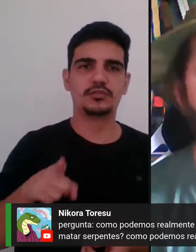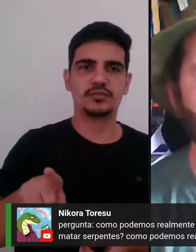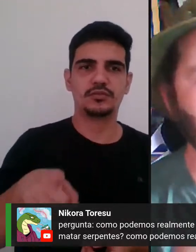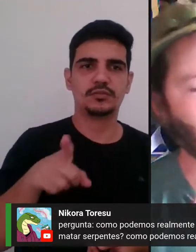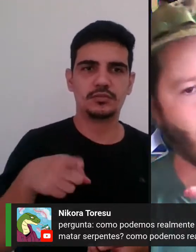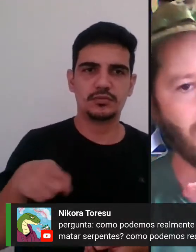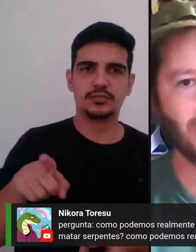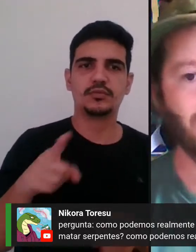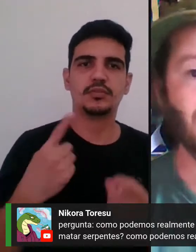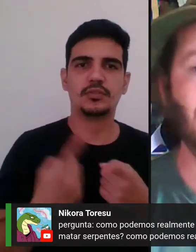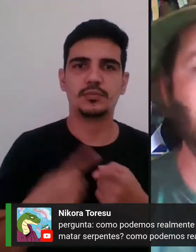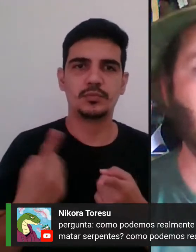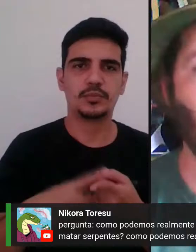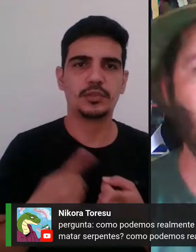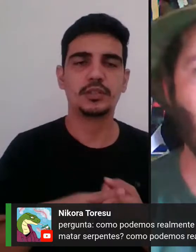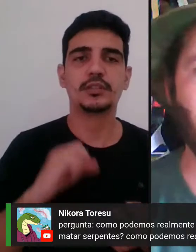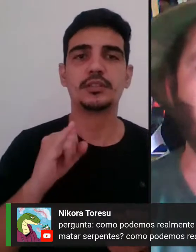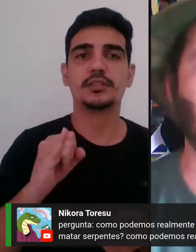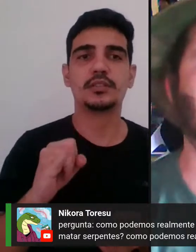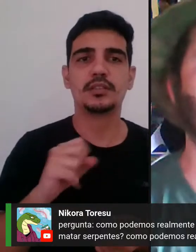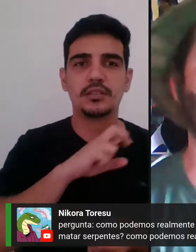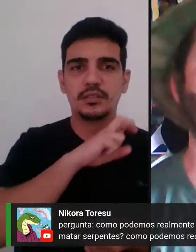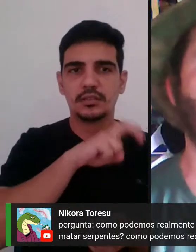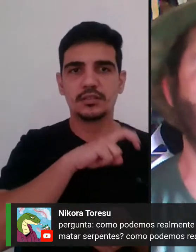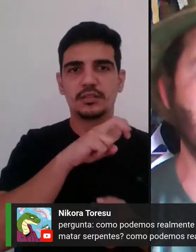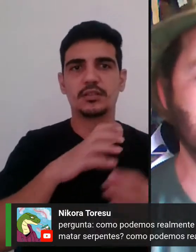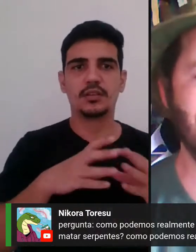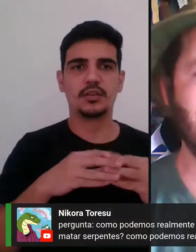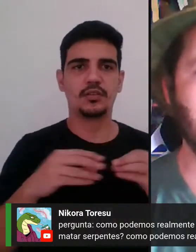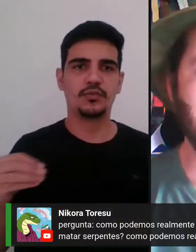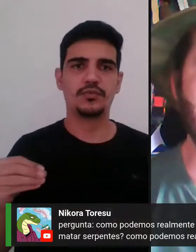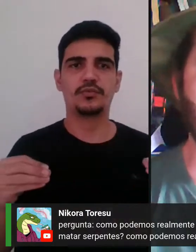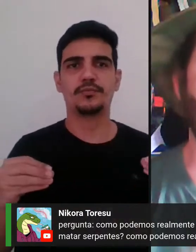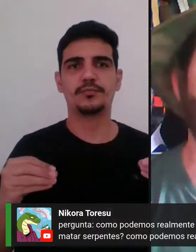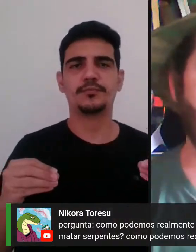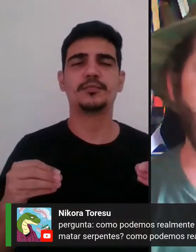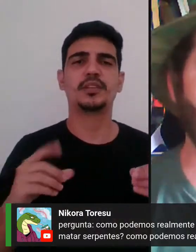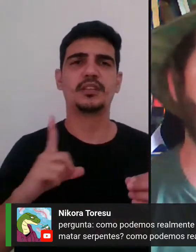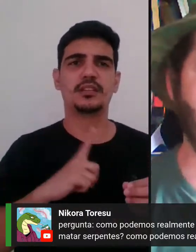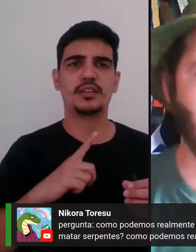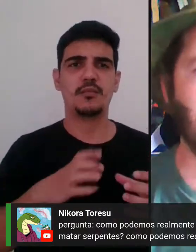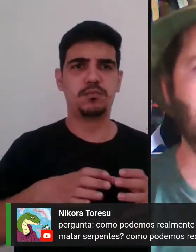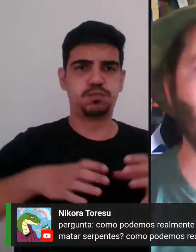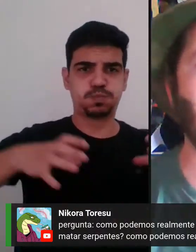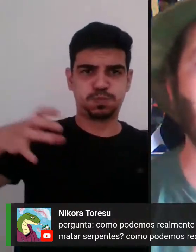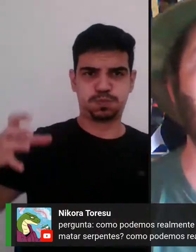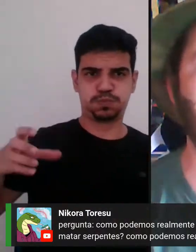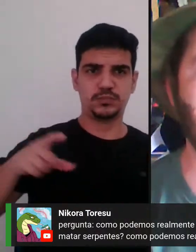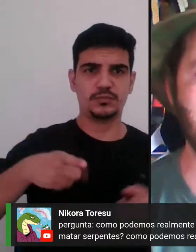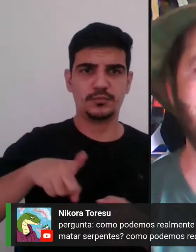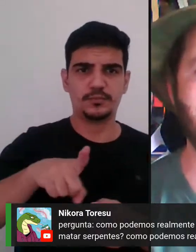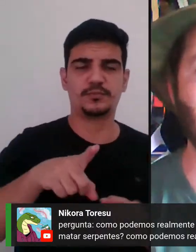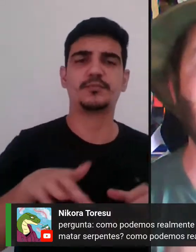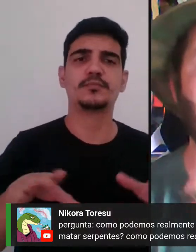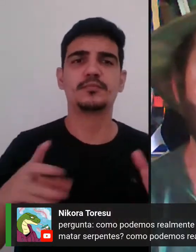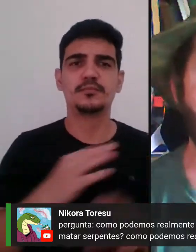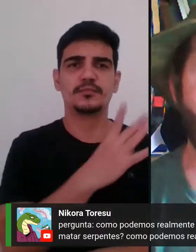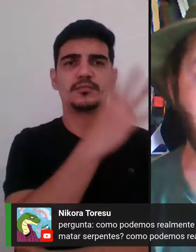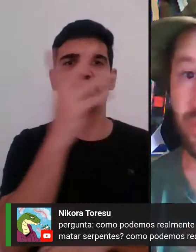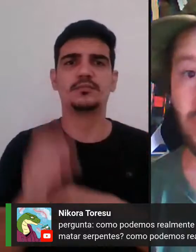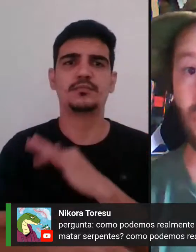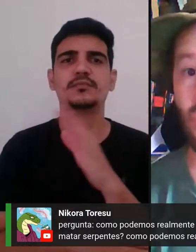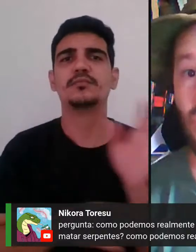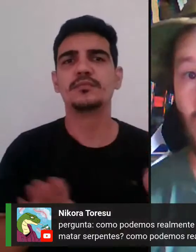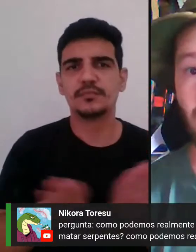Por quê? Porque se as cobras desaparecem, elas controlam a população desses roedores. Tanto na área, claro, na floresta, como na área urbana. Por isso que tem